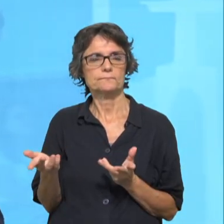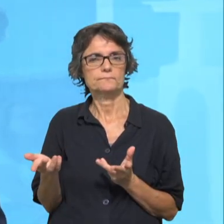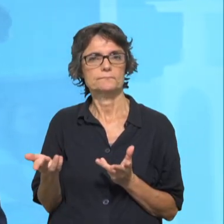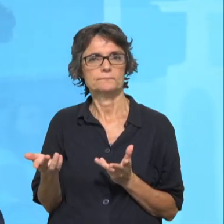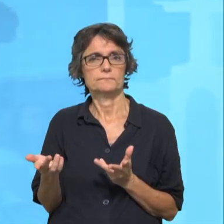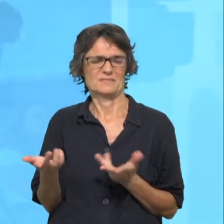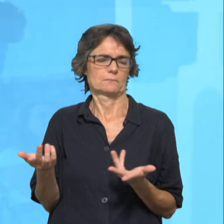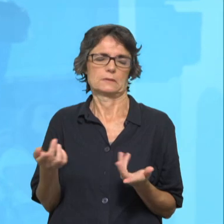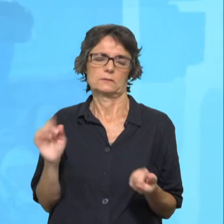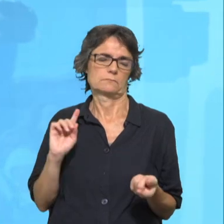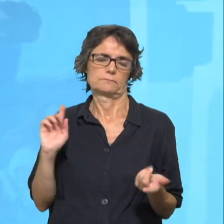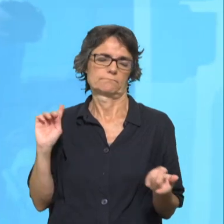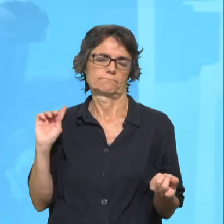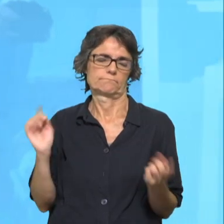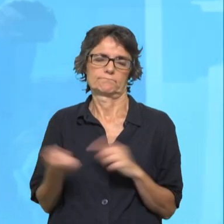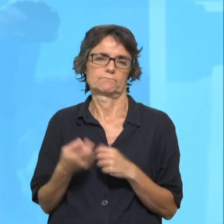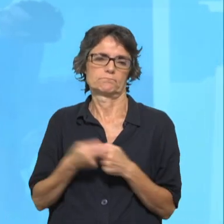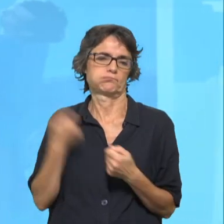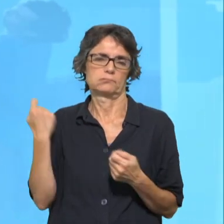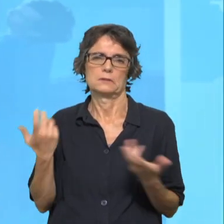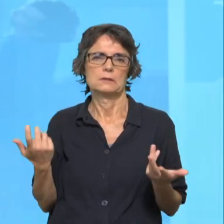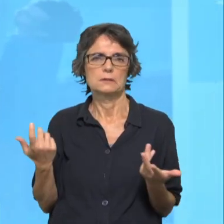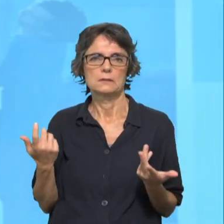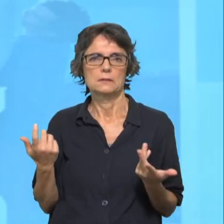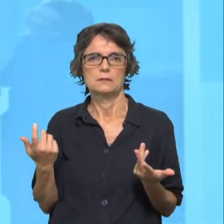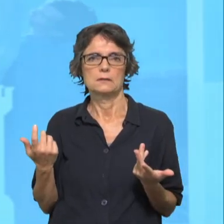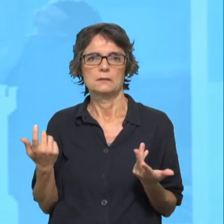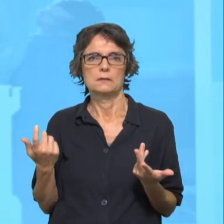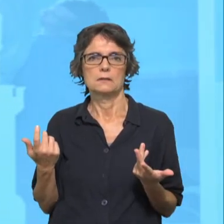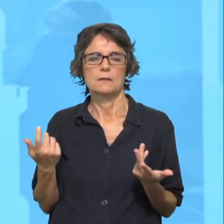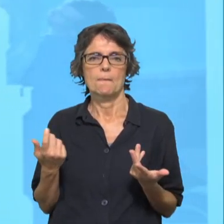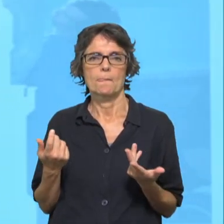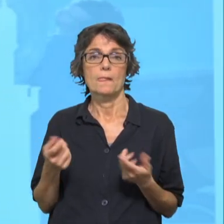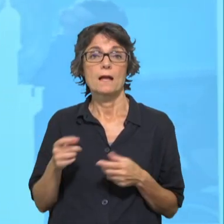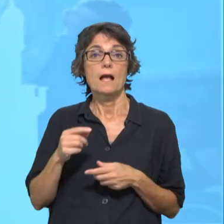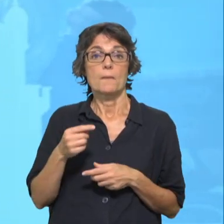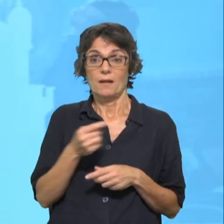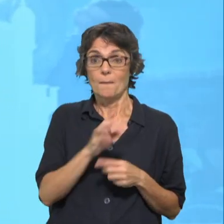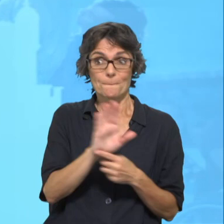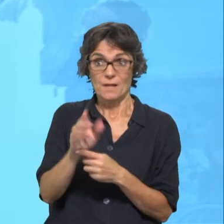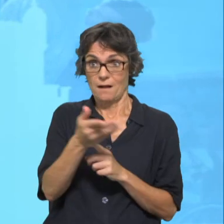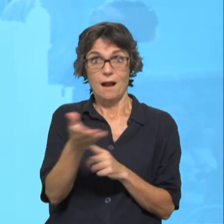contradições absolutas, não é? Porque temos aquelas comunidades que